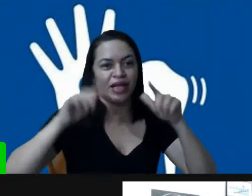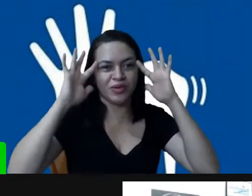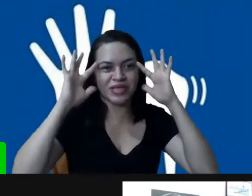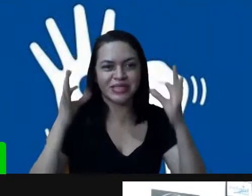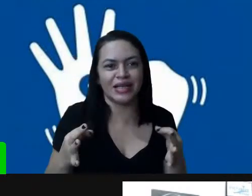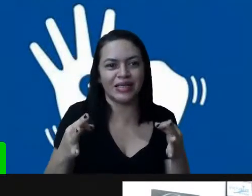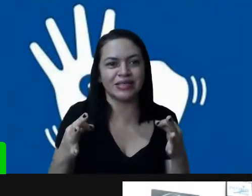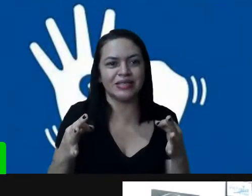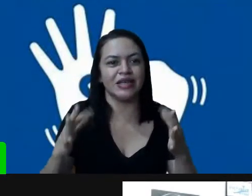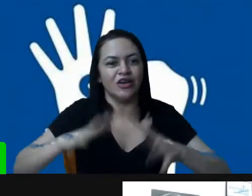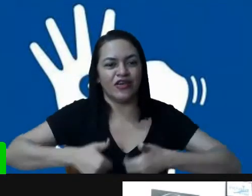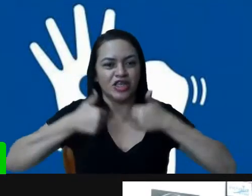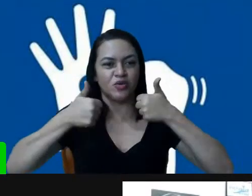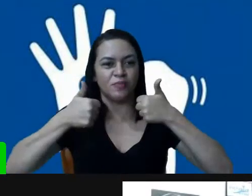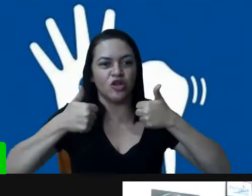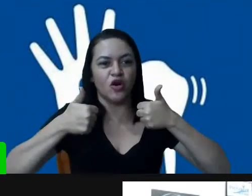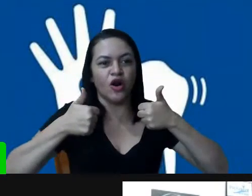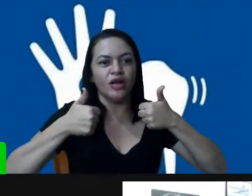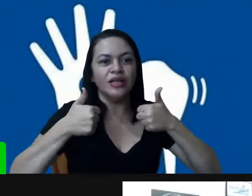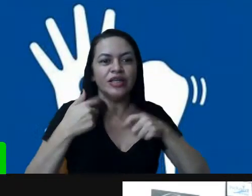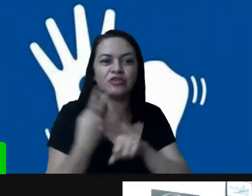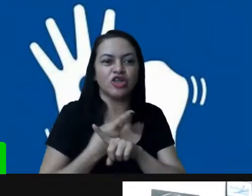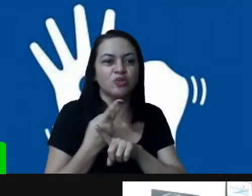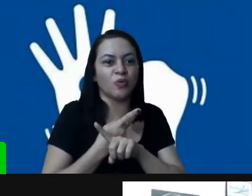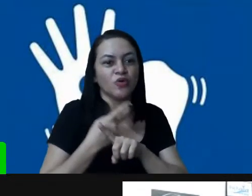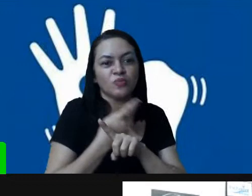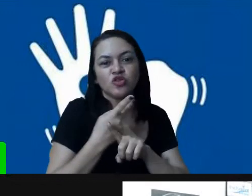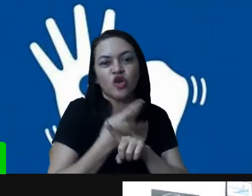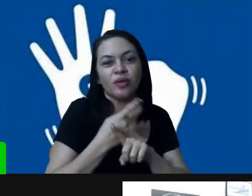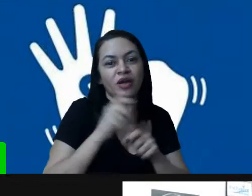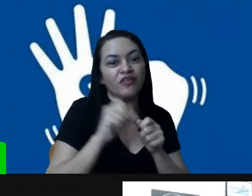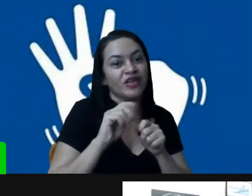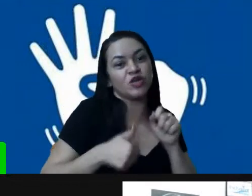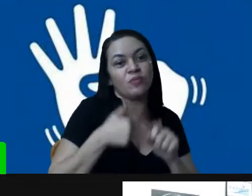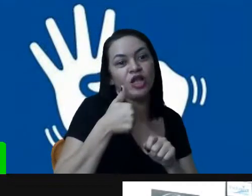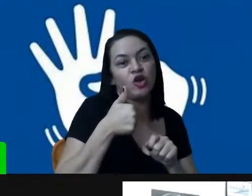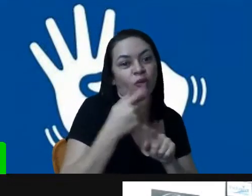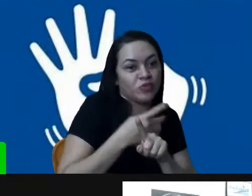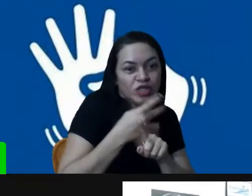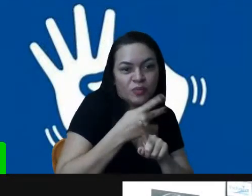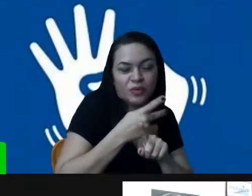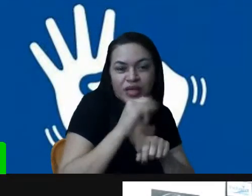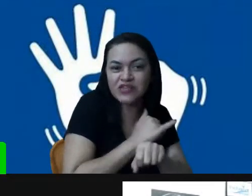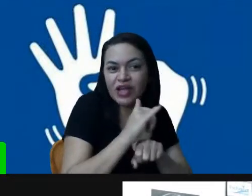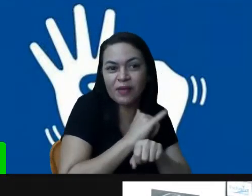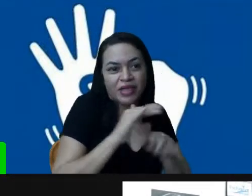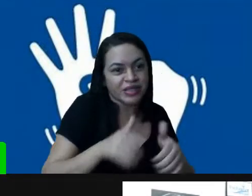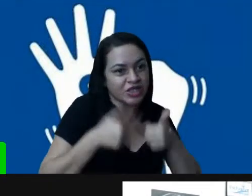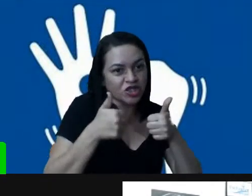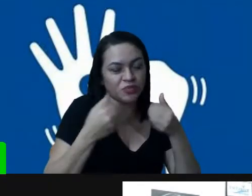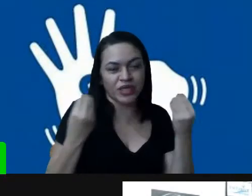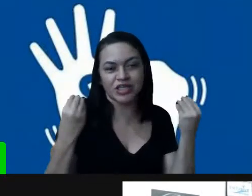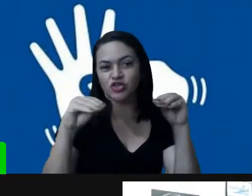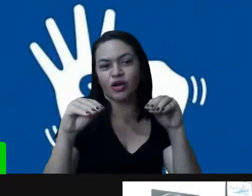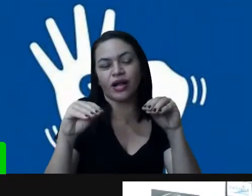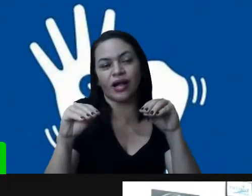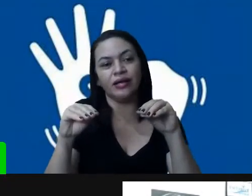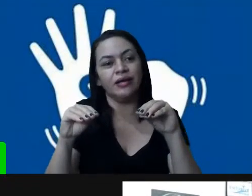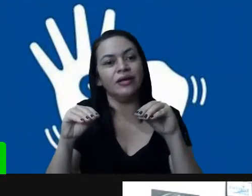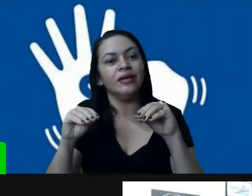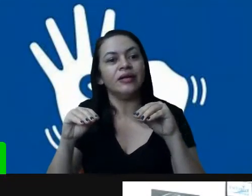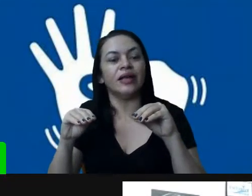trabalhar com excelência, fazer o melhor. Então, a gente buscou primeiro fazer o melhor, buscando primeiro as ferramentas que a gente pudesse